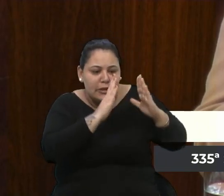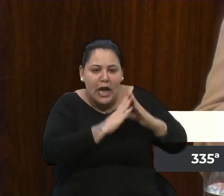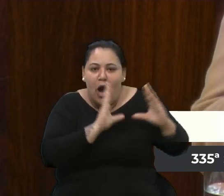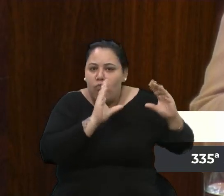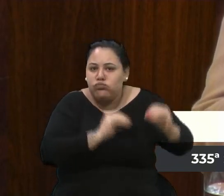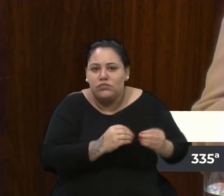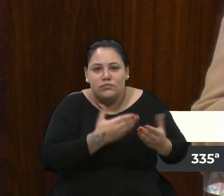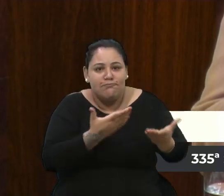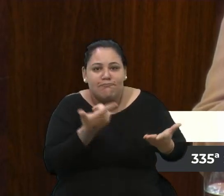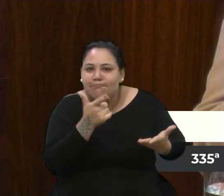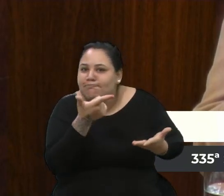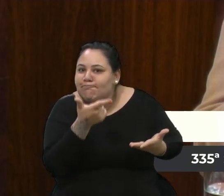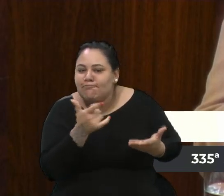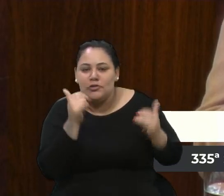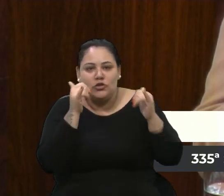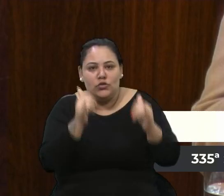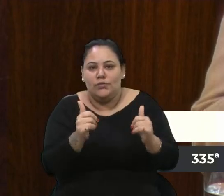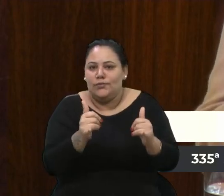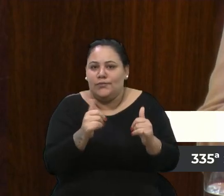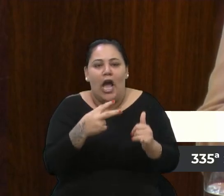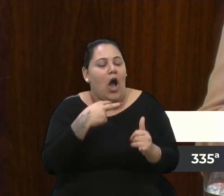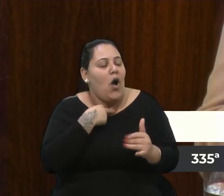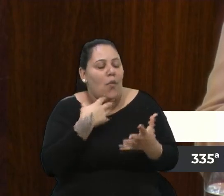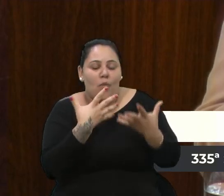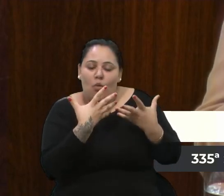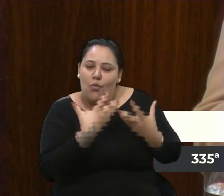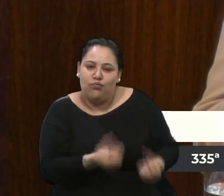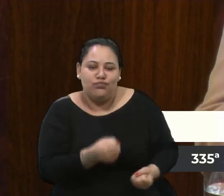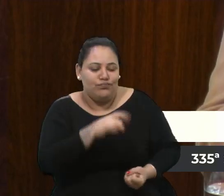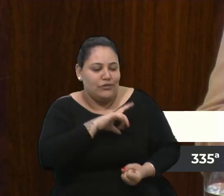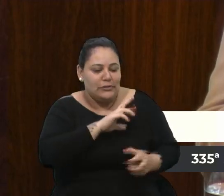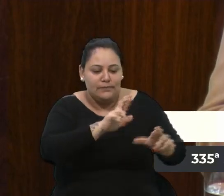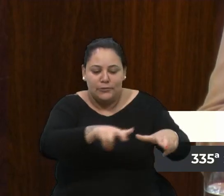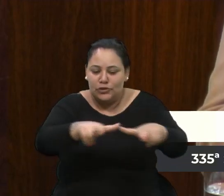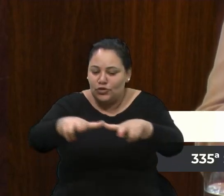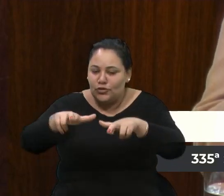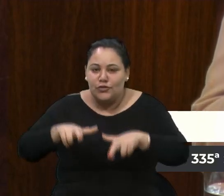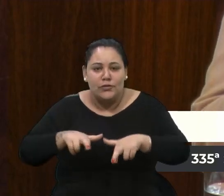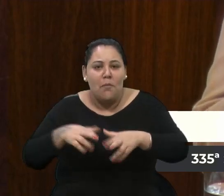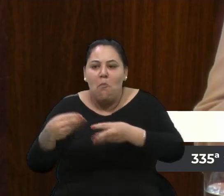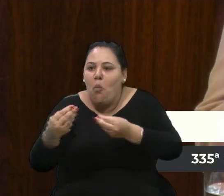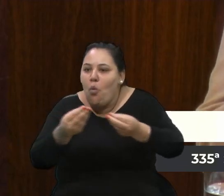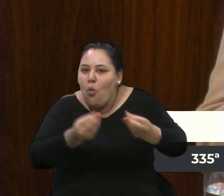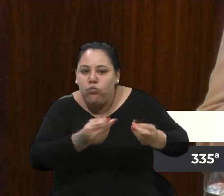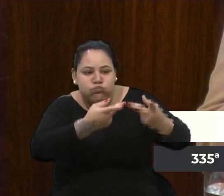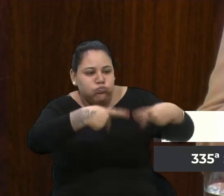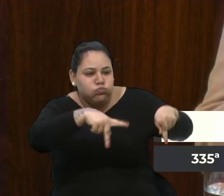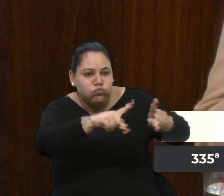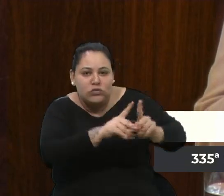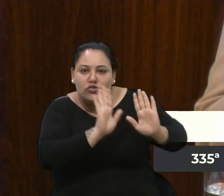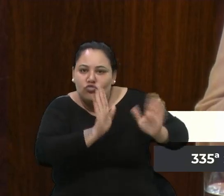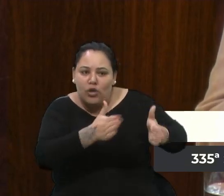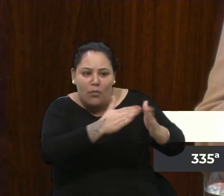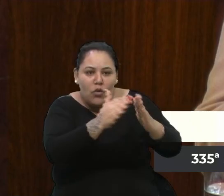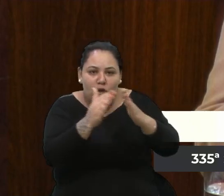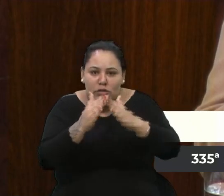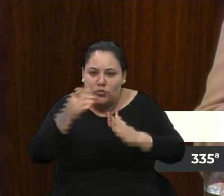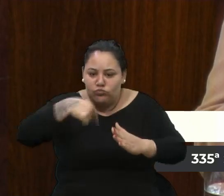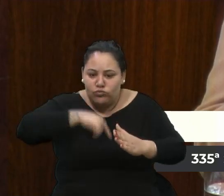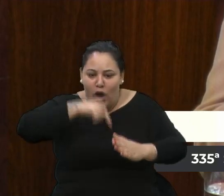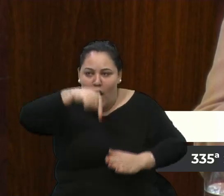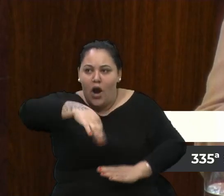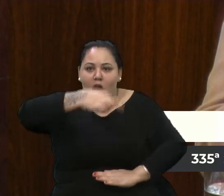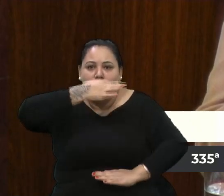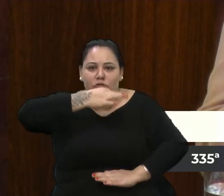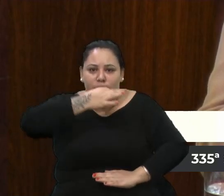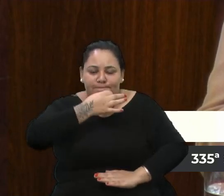moradia. É inadmissível a gente ter regiões populosas da nossa cidade que ainda vivem